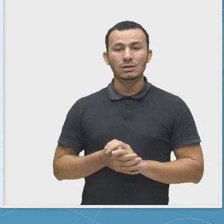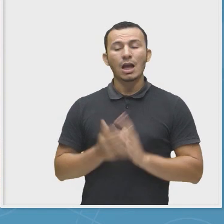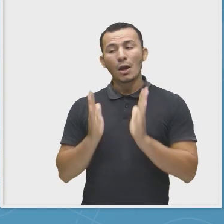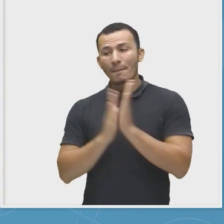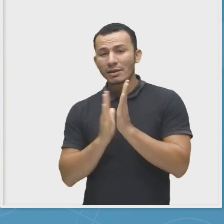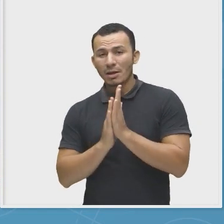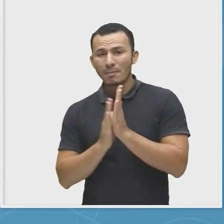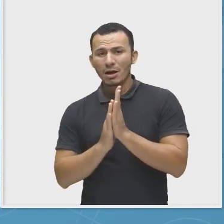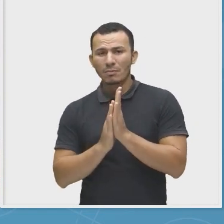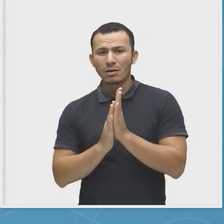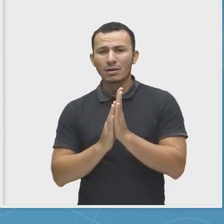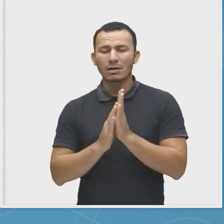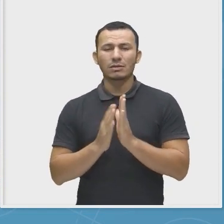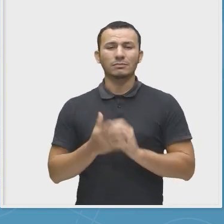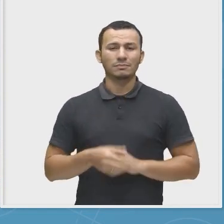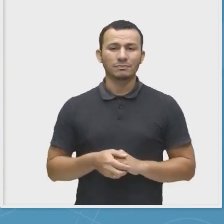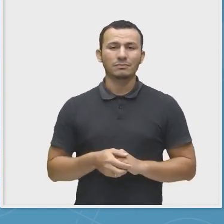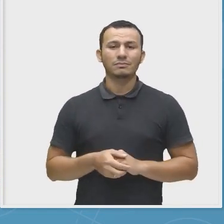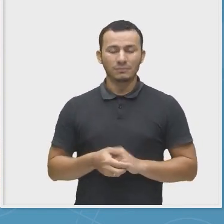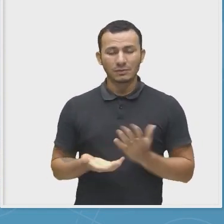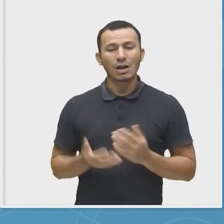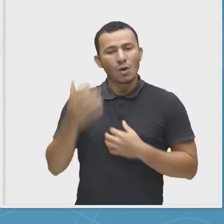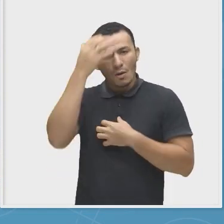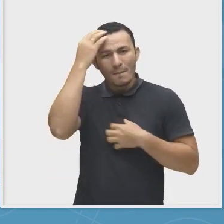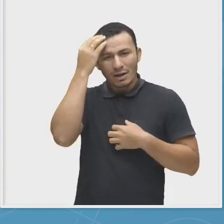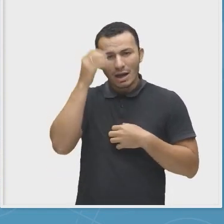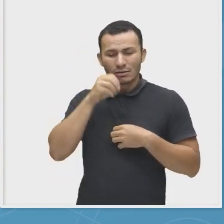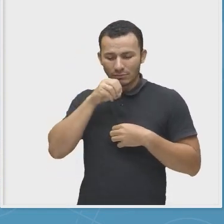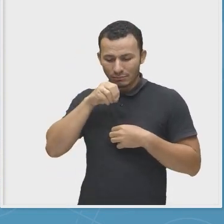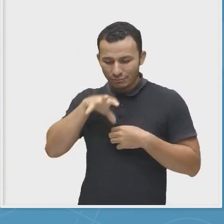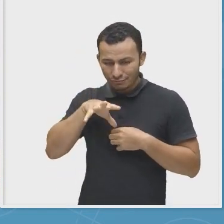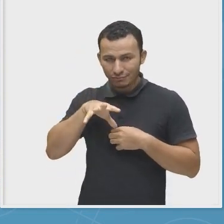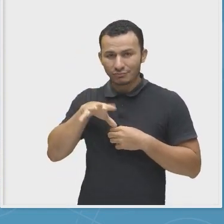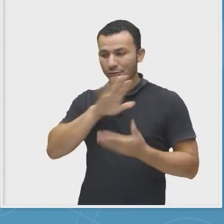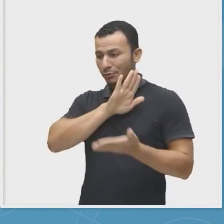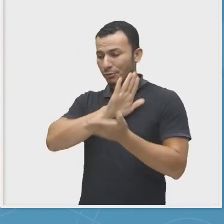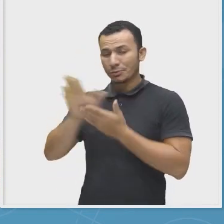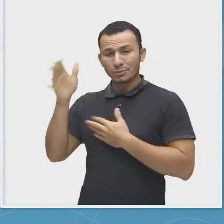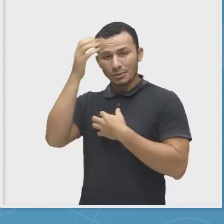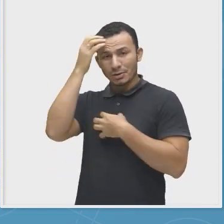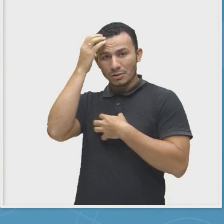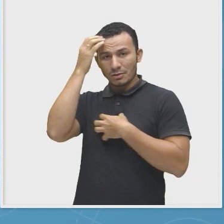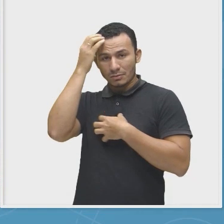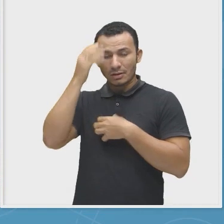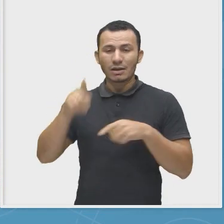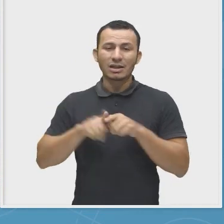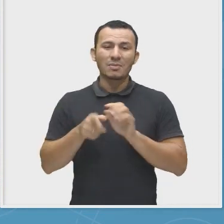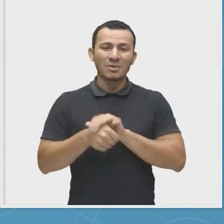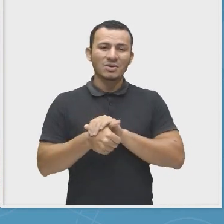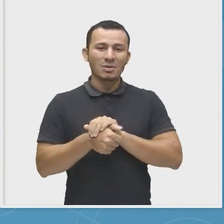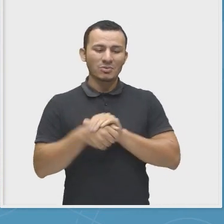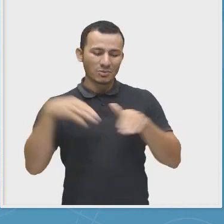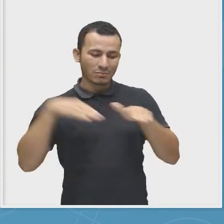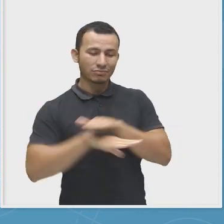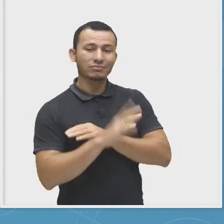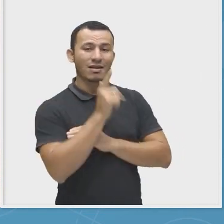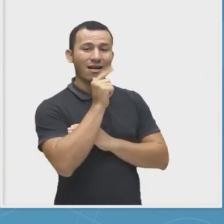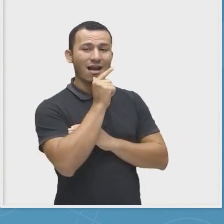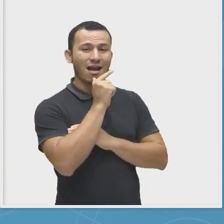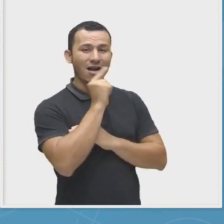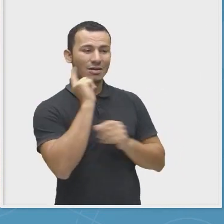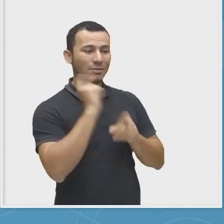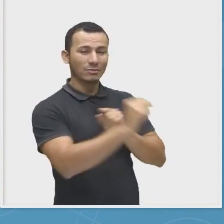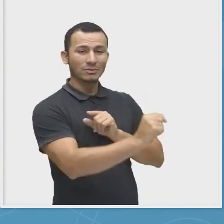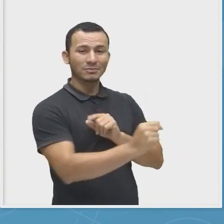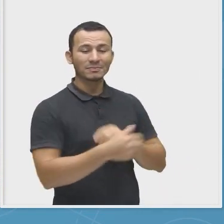A onça não teve remédio senão largar o macaco, que escapou, e também o juiz atirando-se na água.